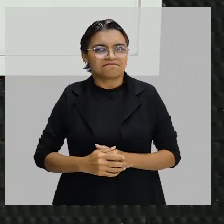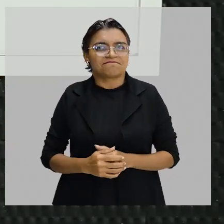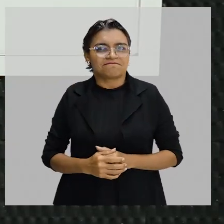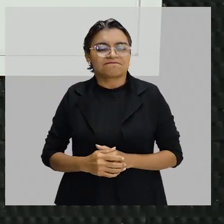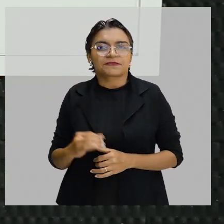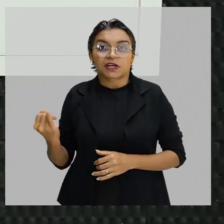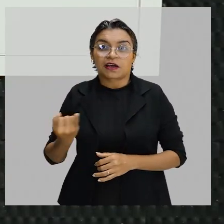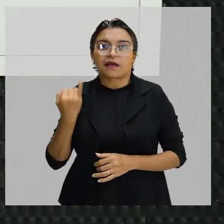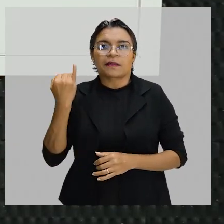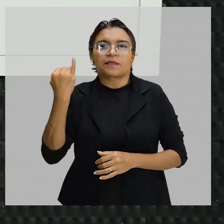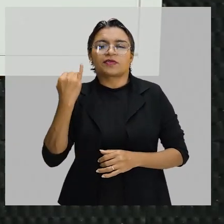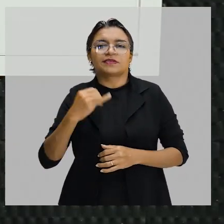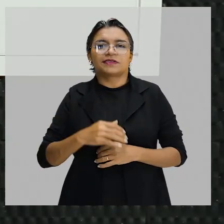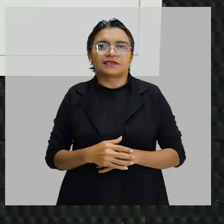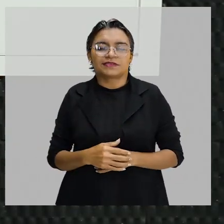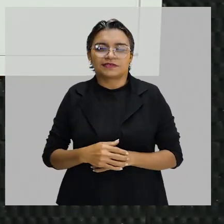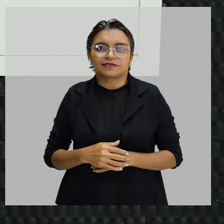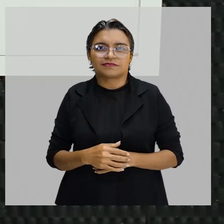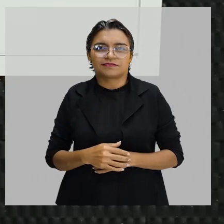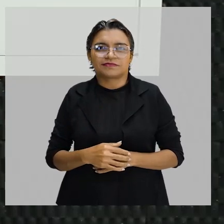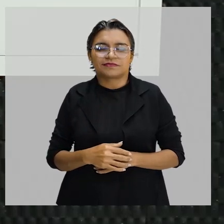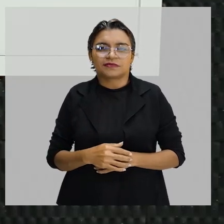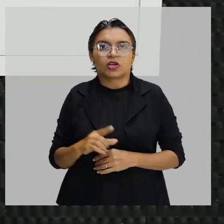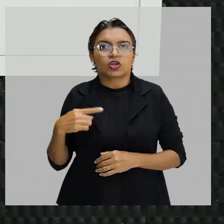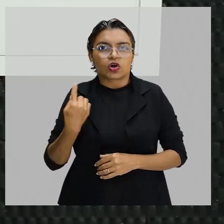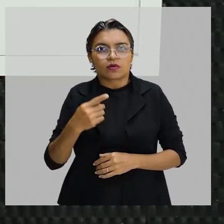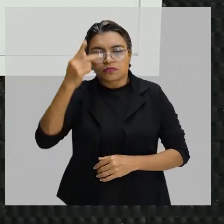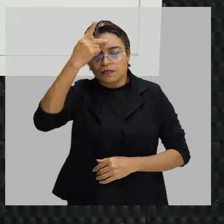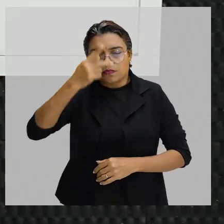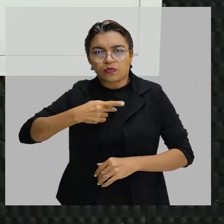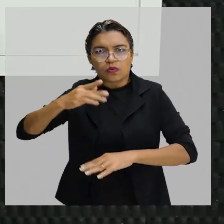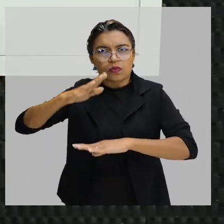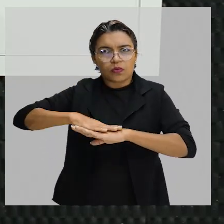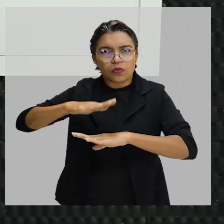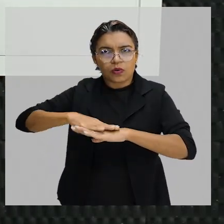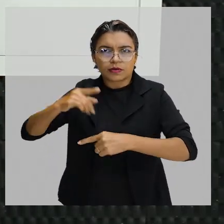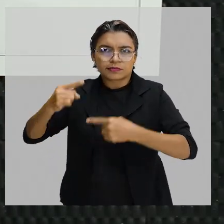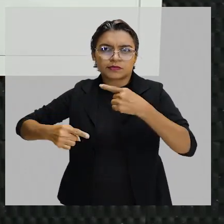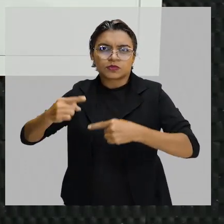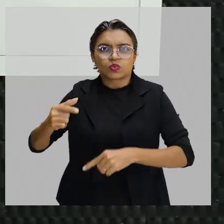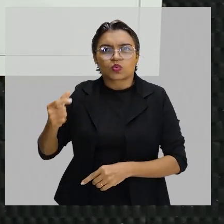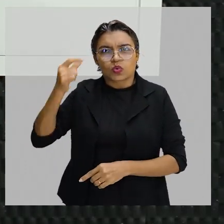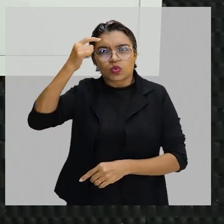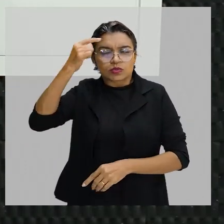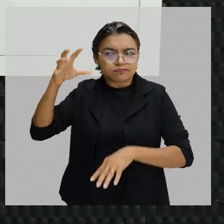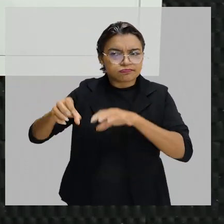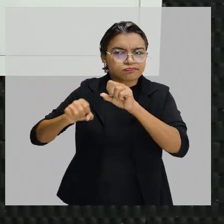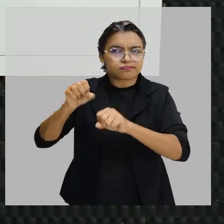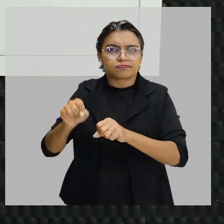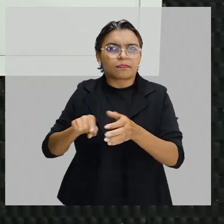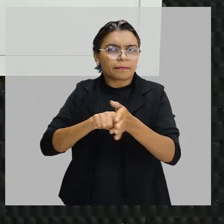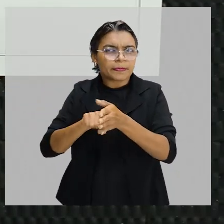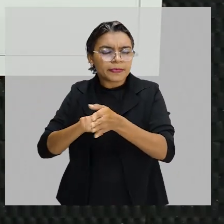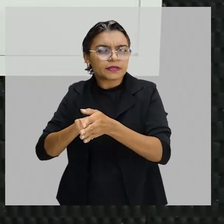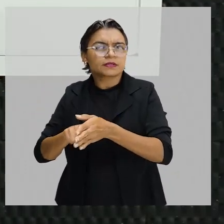interessante, que é a busca por esta autonomia política, a busca por esta conscientização política e a